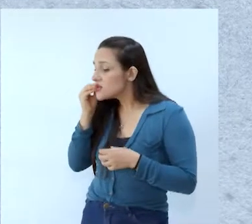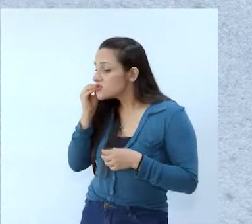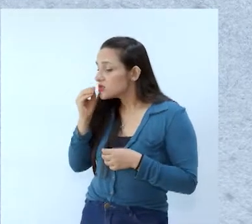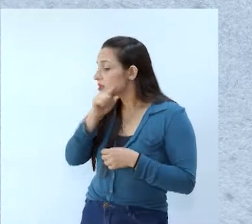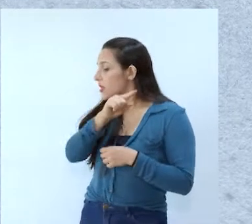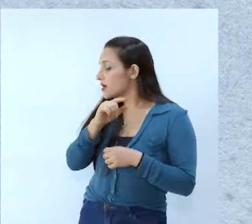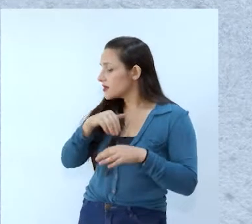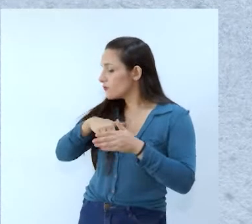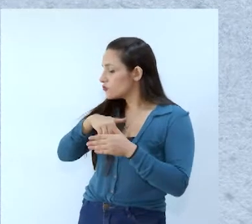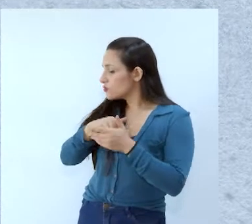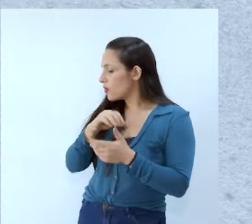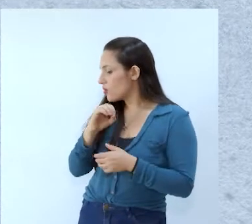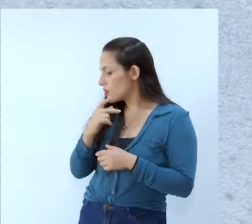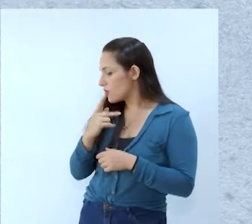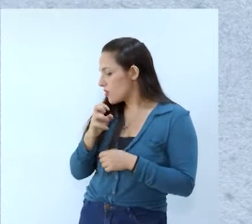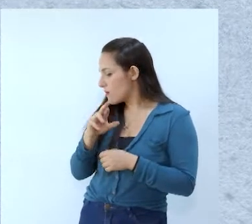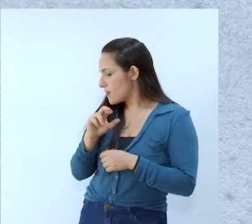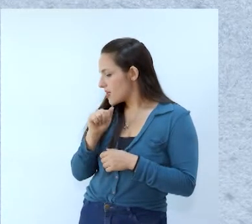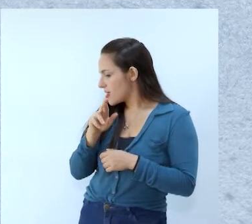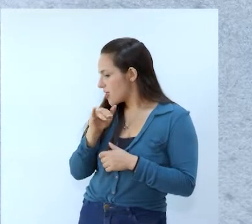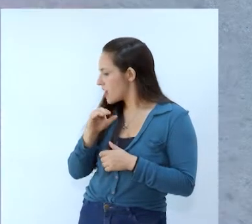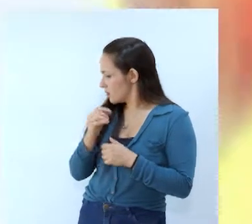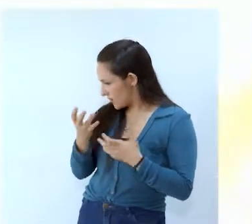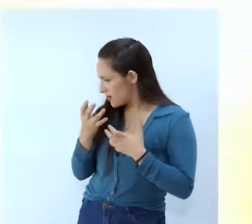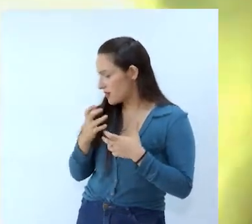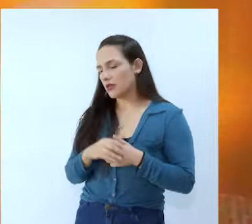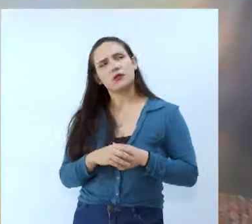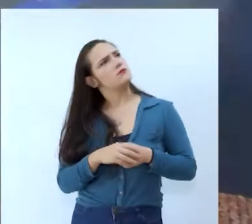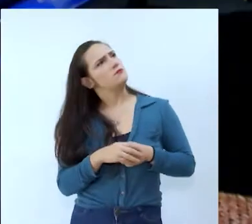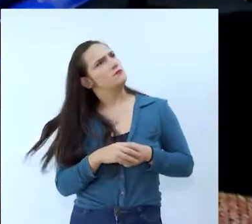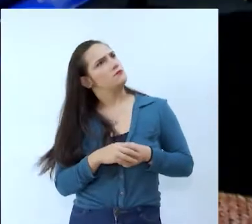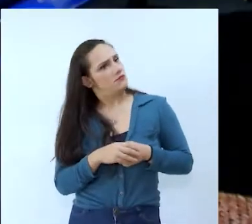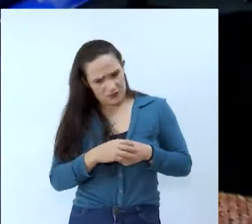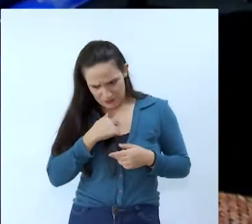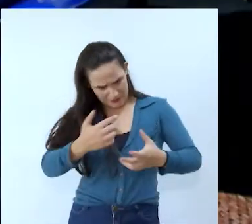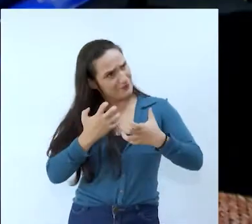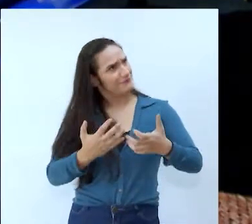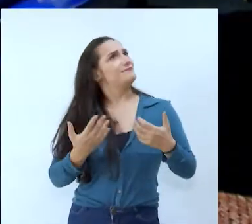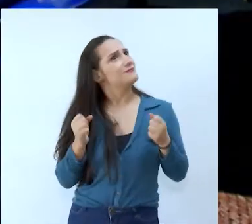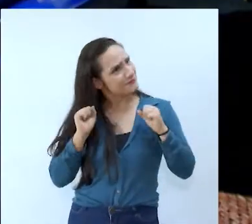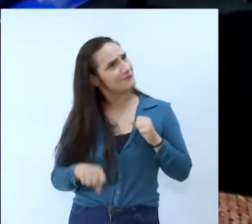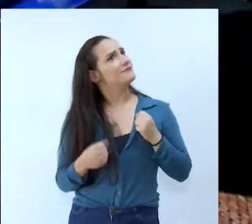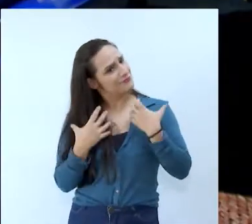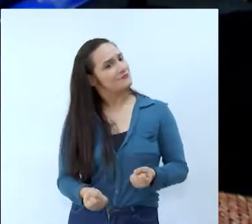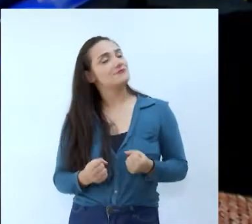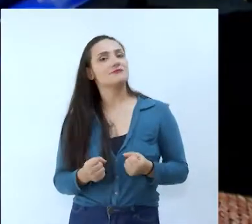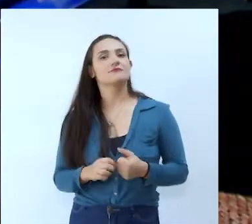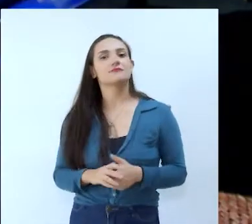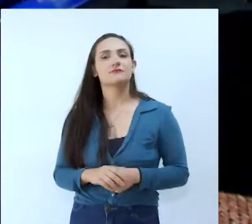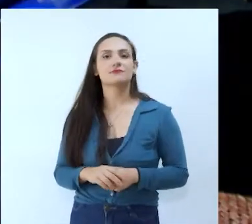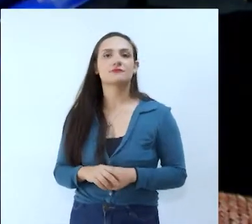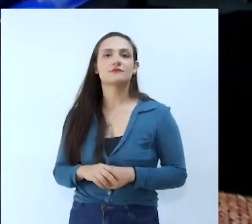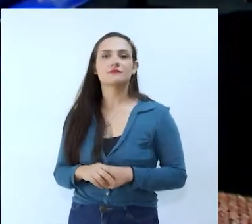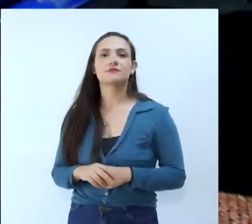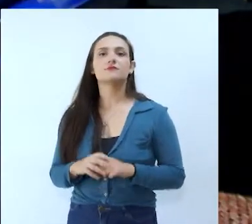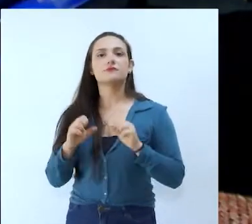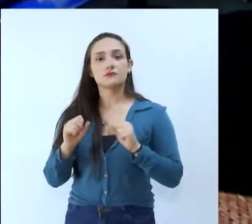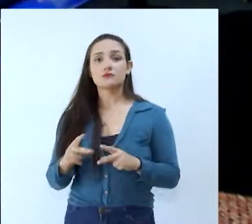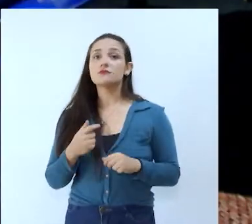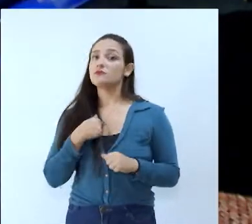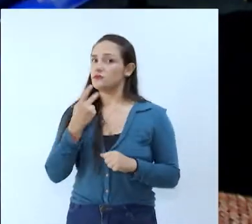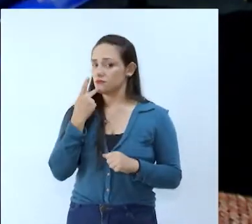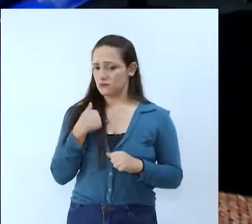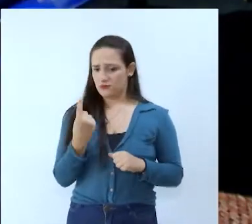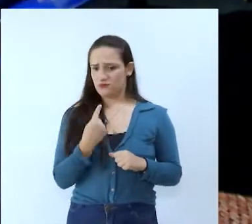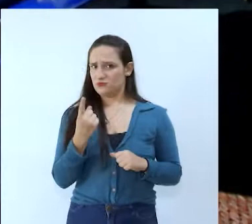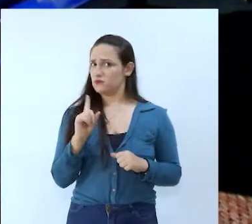colocaram, Amarildo, um chute da sorte, chute de sorte. Por que o chute de sorte que eles colocaram? Porque quando eu fiz teste, tinha mais ou menos uns 300